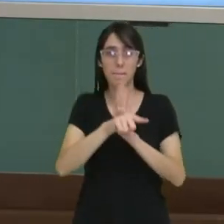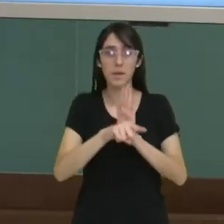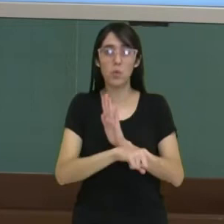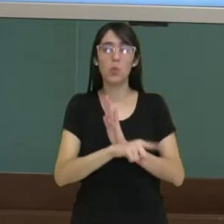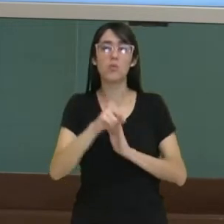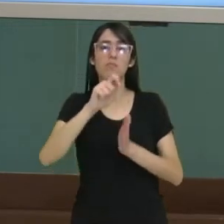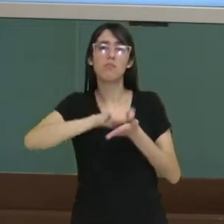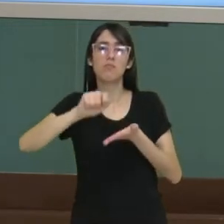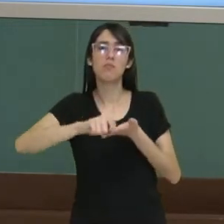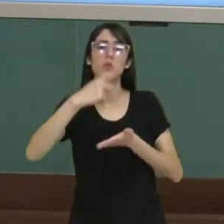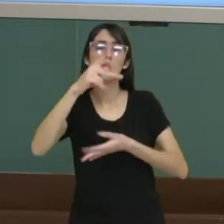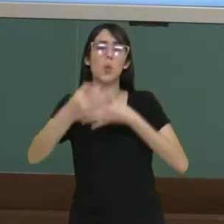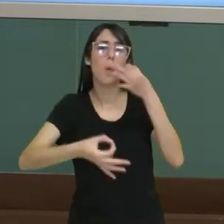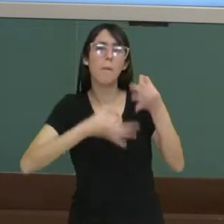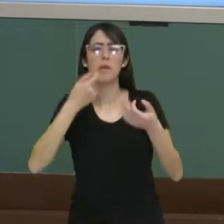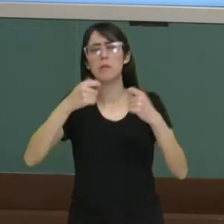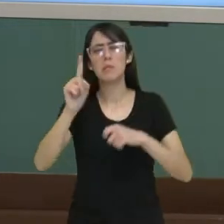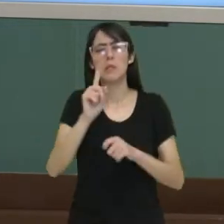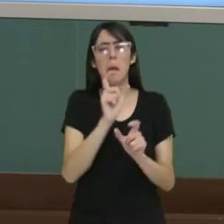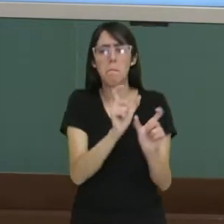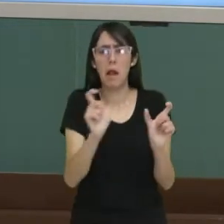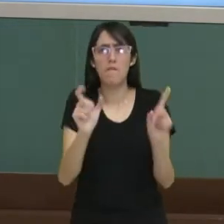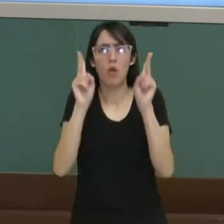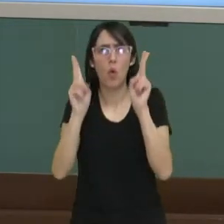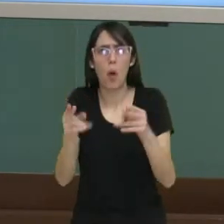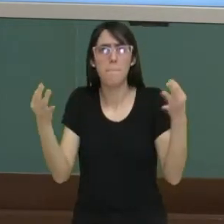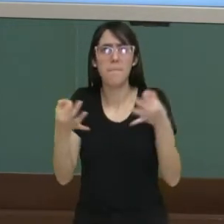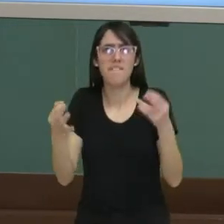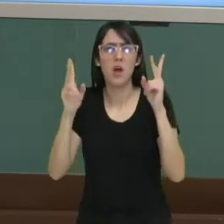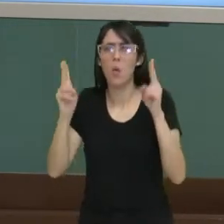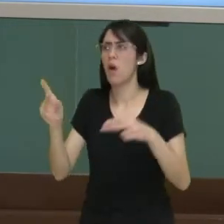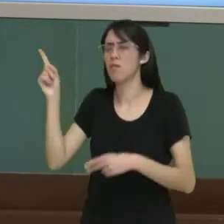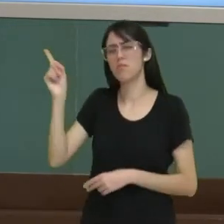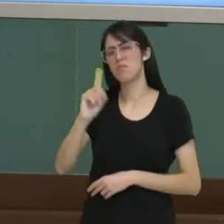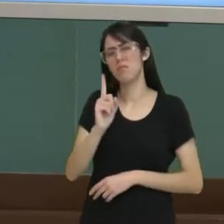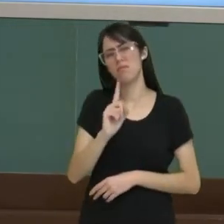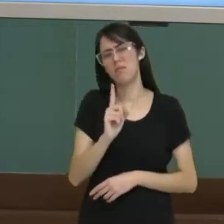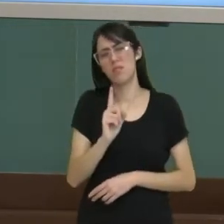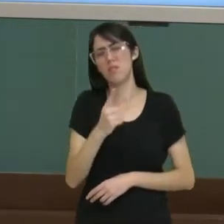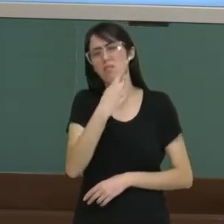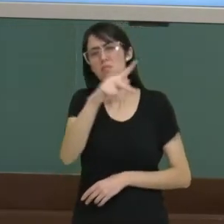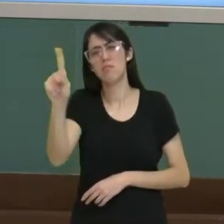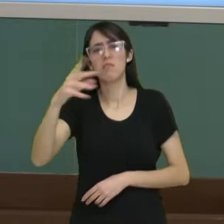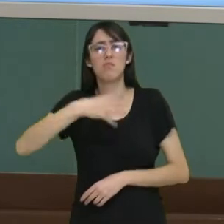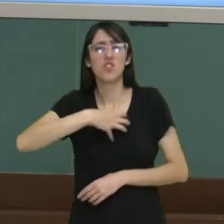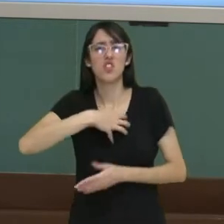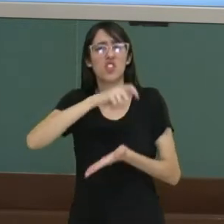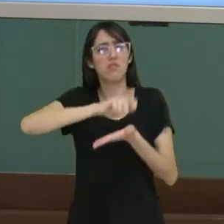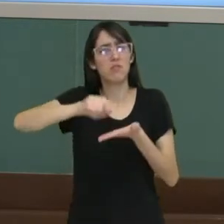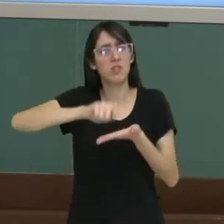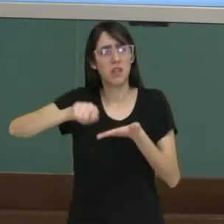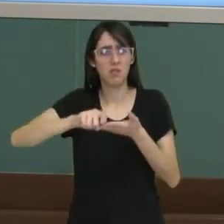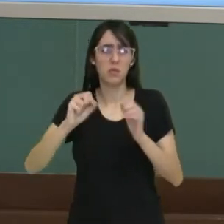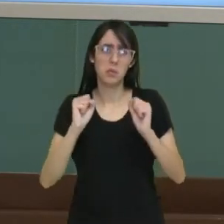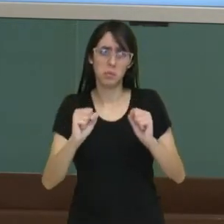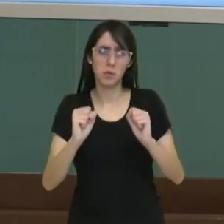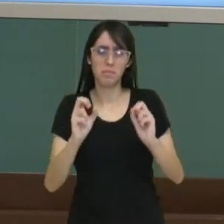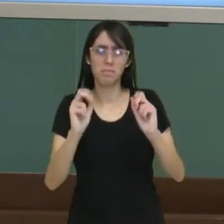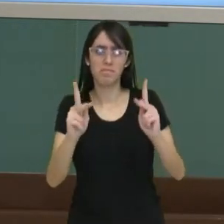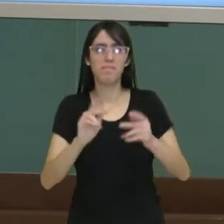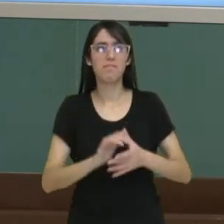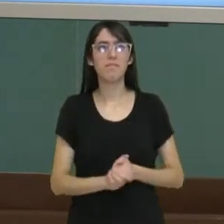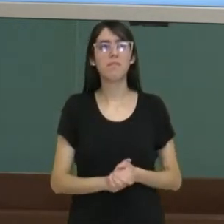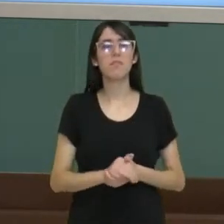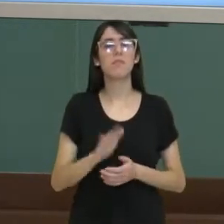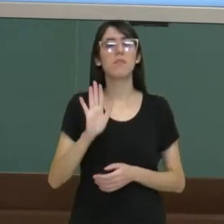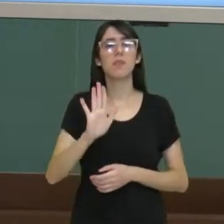não precisa estar palavrinha por palavrinha correta, né? Essa aqui é uma análise da fonte que vocês próprios podem fazer, tá? Mas o que